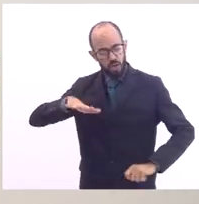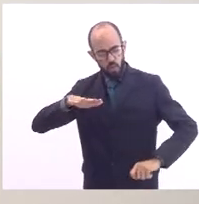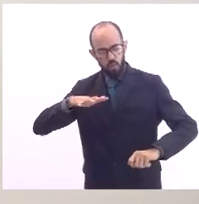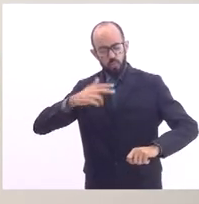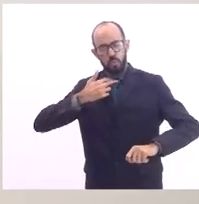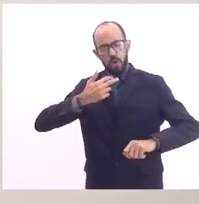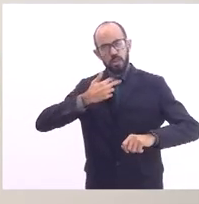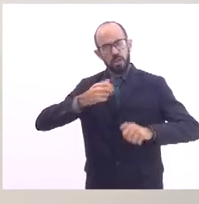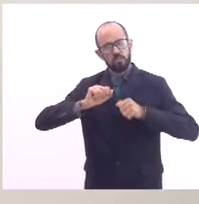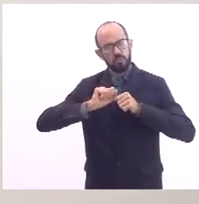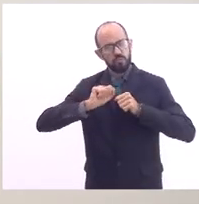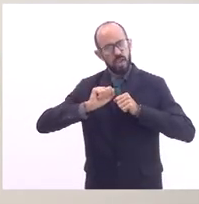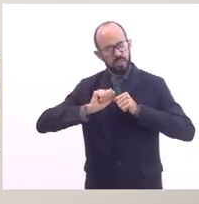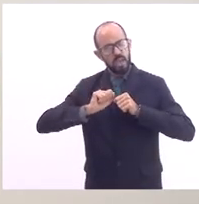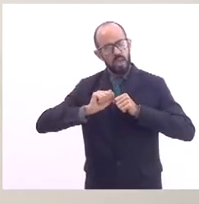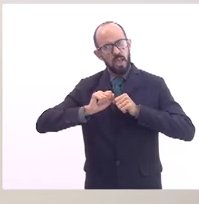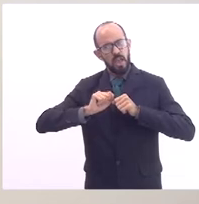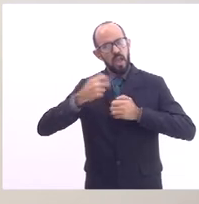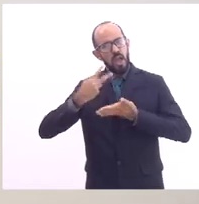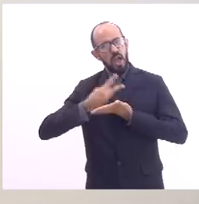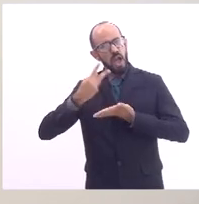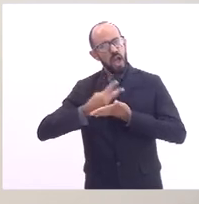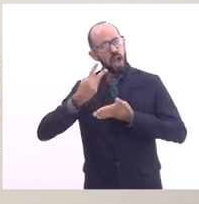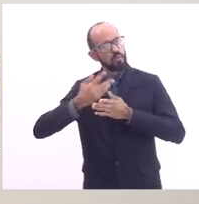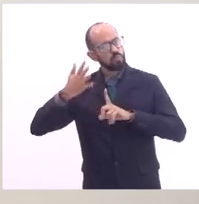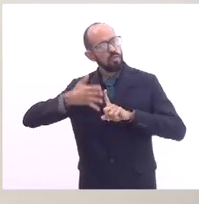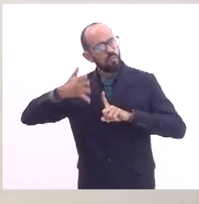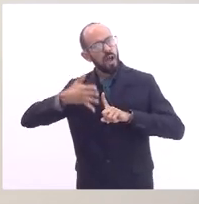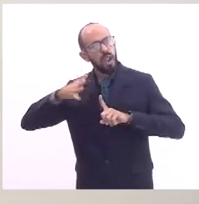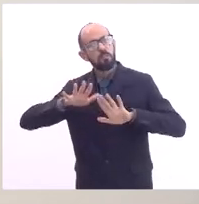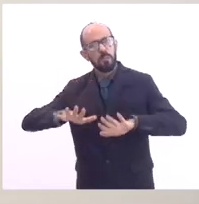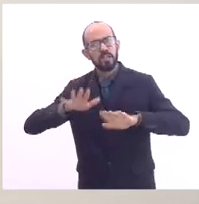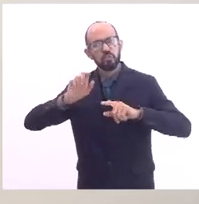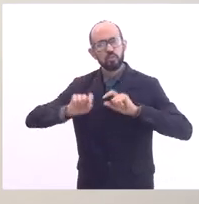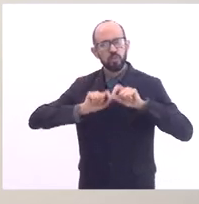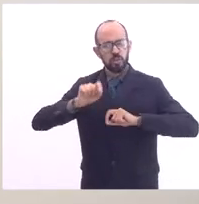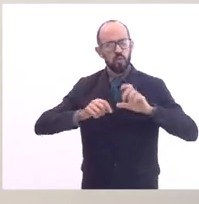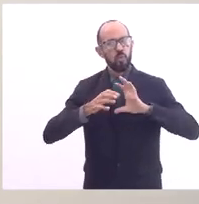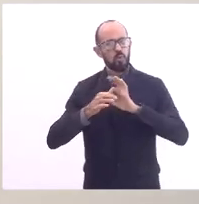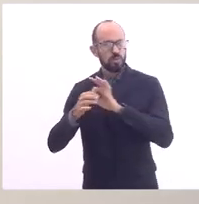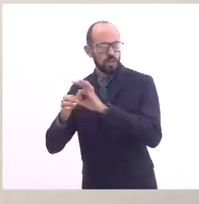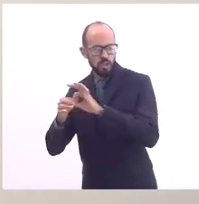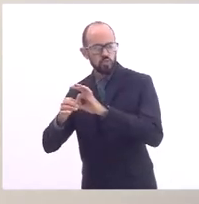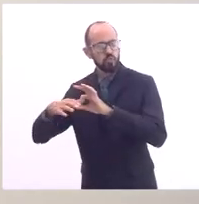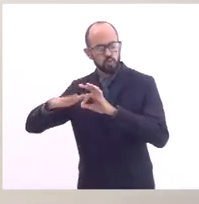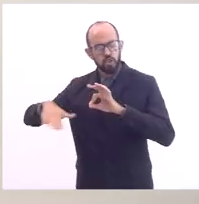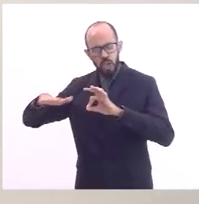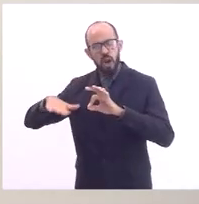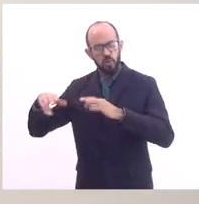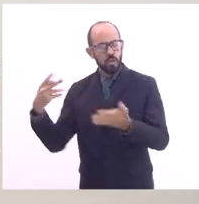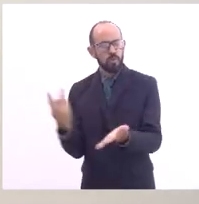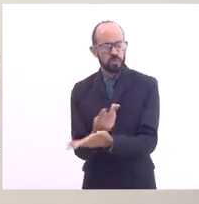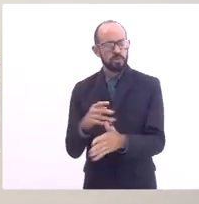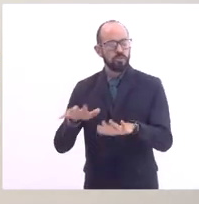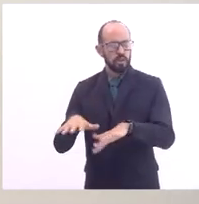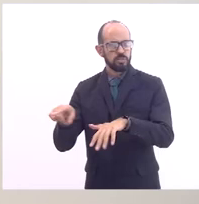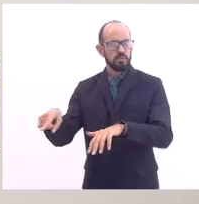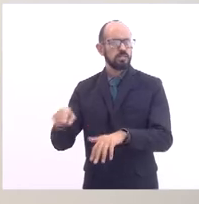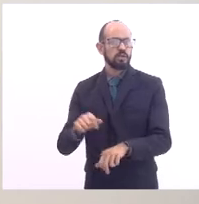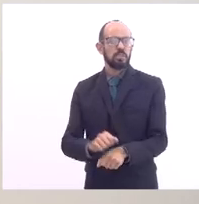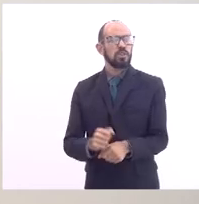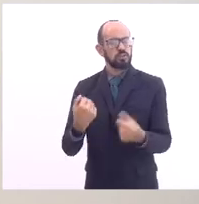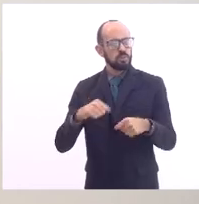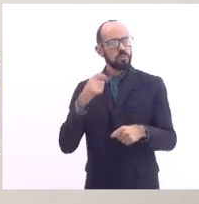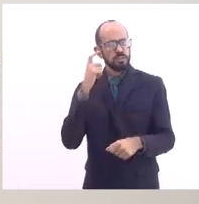injustiças, mas um quadro grande, tá, e o panorama que se apresenta é esse, e nós precisamos, talvez,